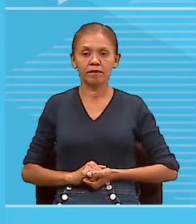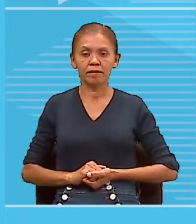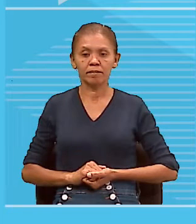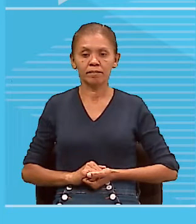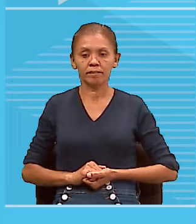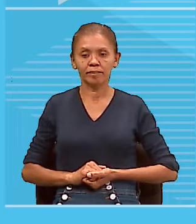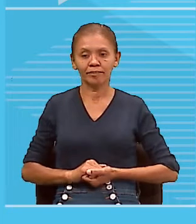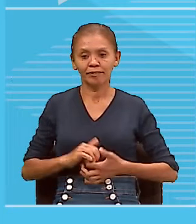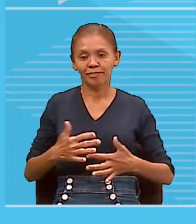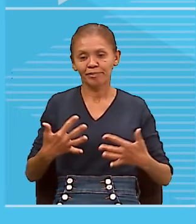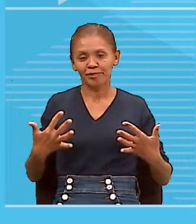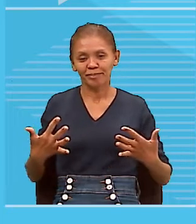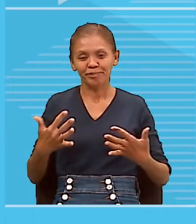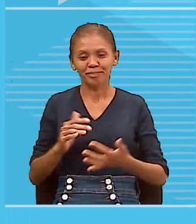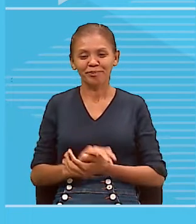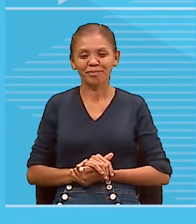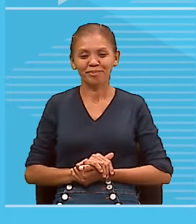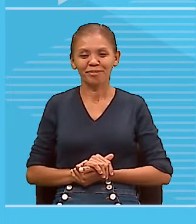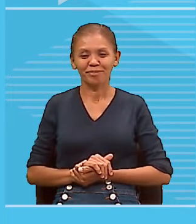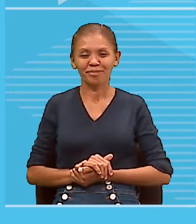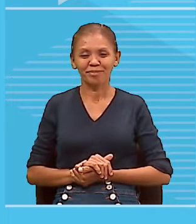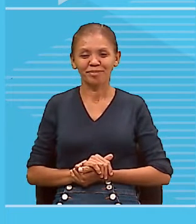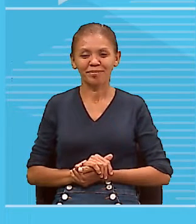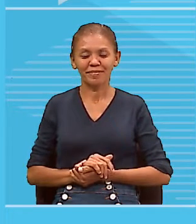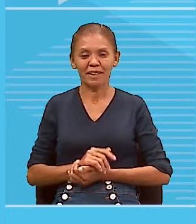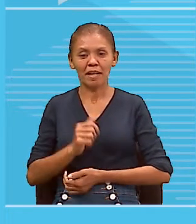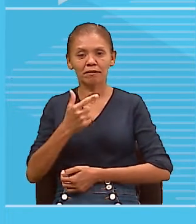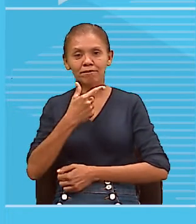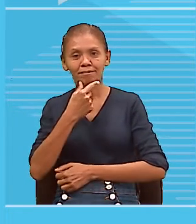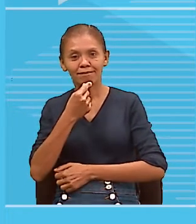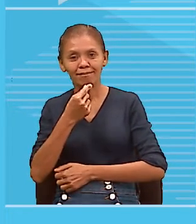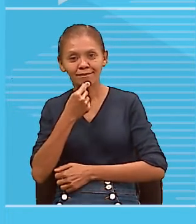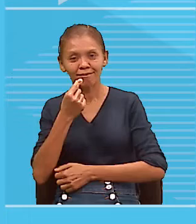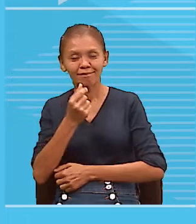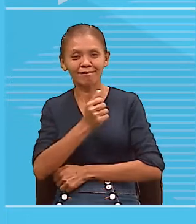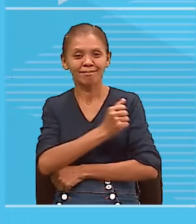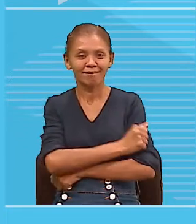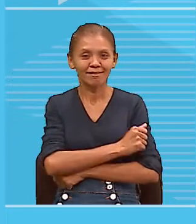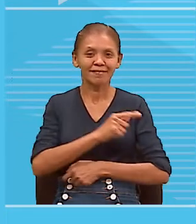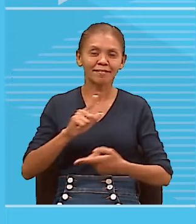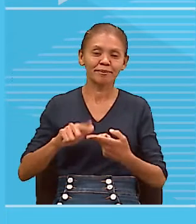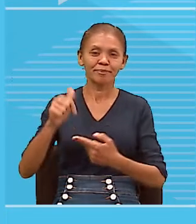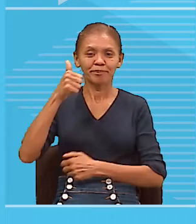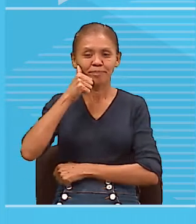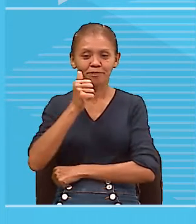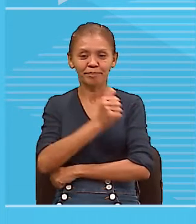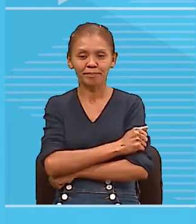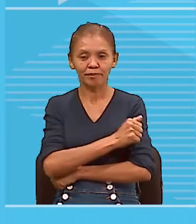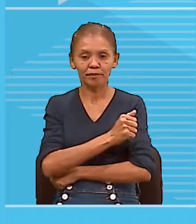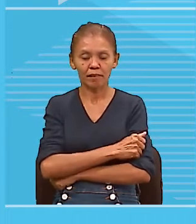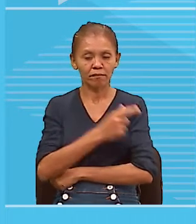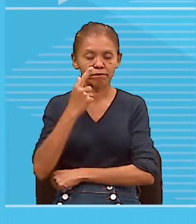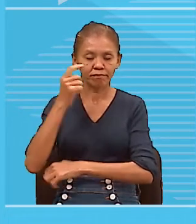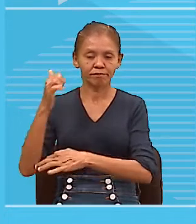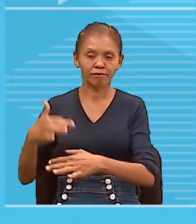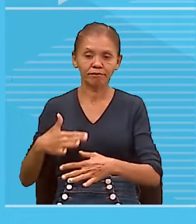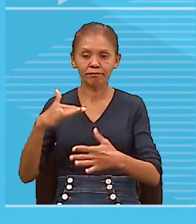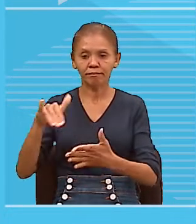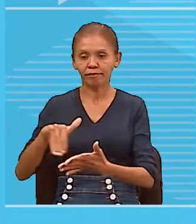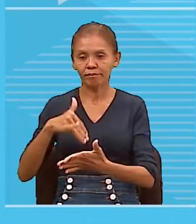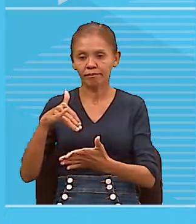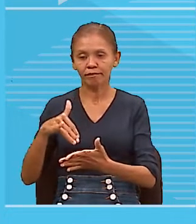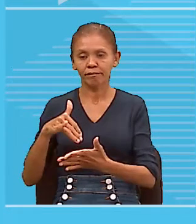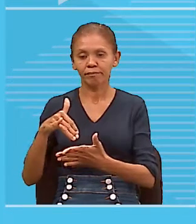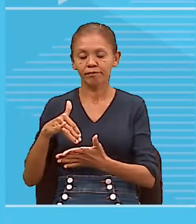E aí meninos e meninas cadê negócio a Adriana já disse assim professora apesar do